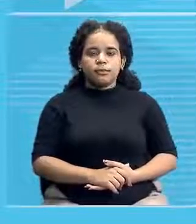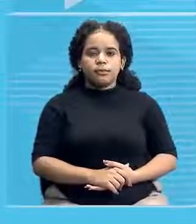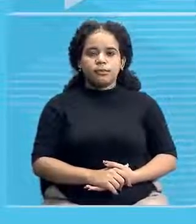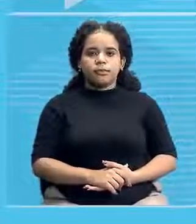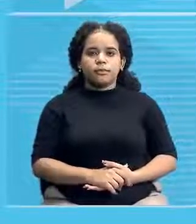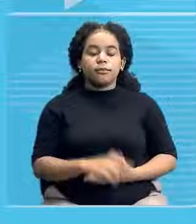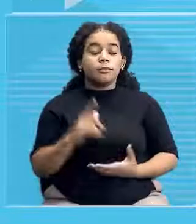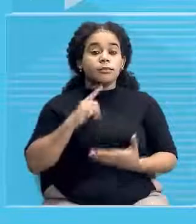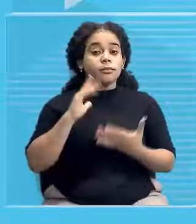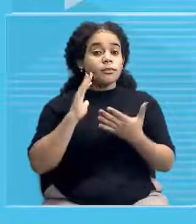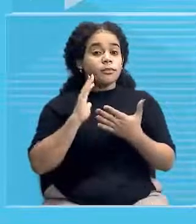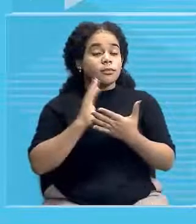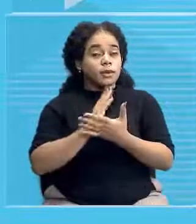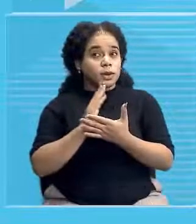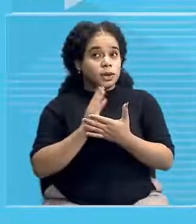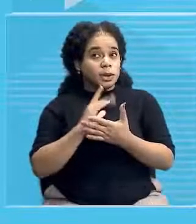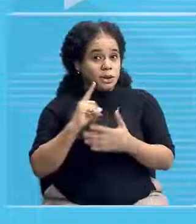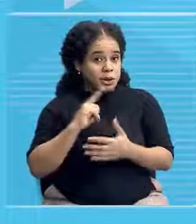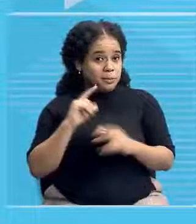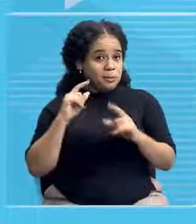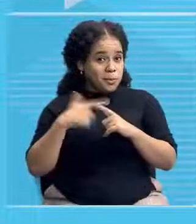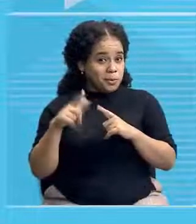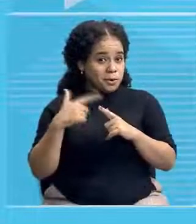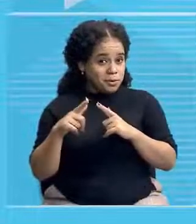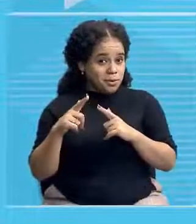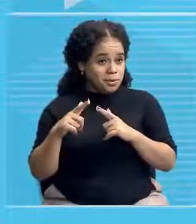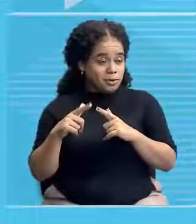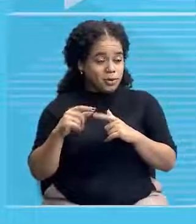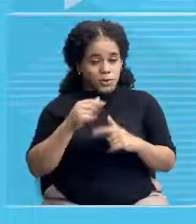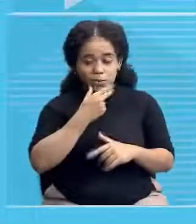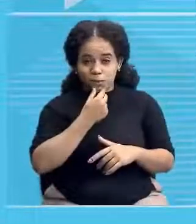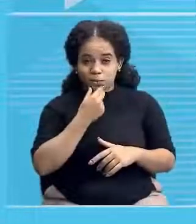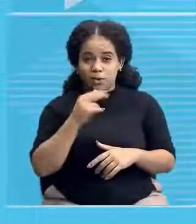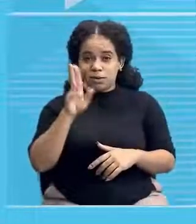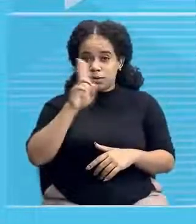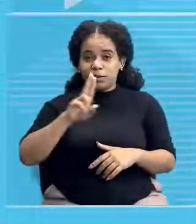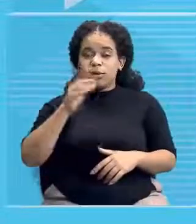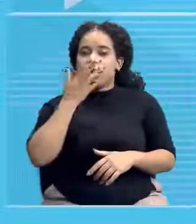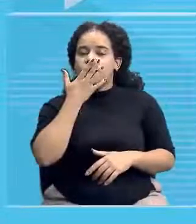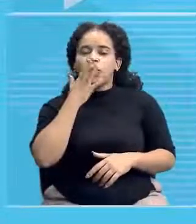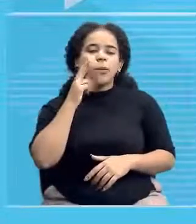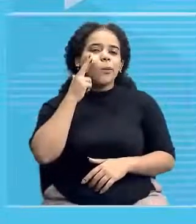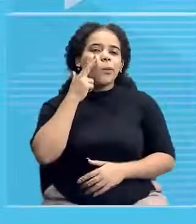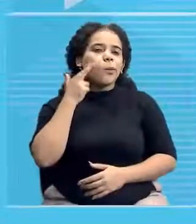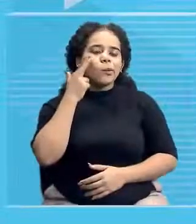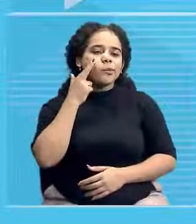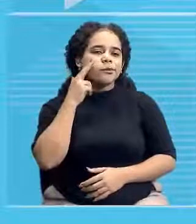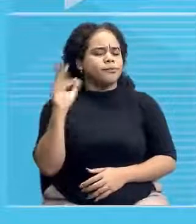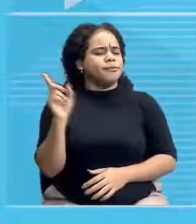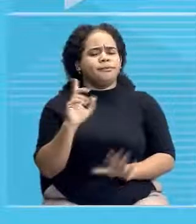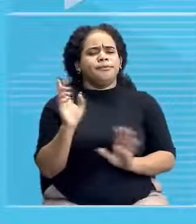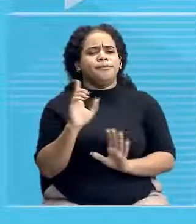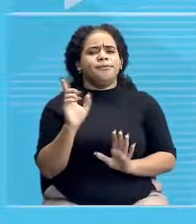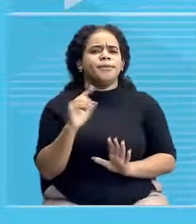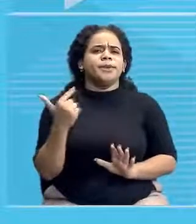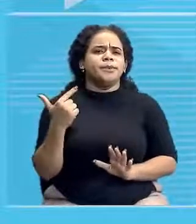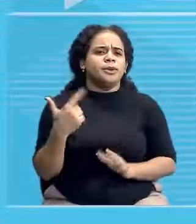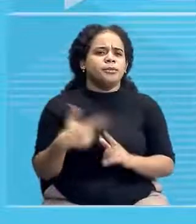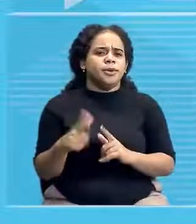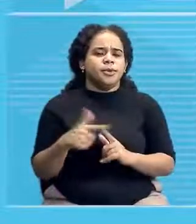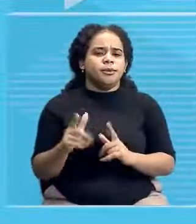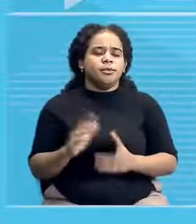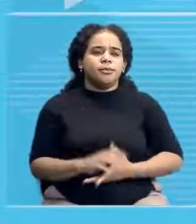Tem algum problema um menino usar cor de rosa? Não.